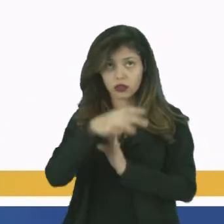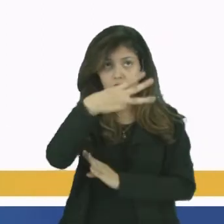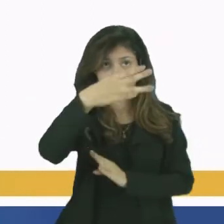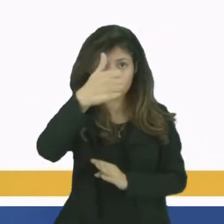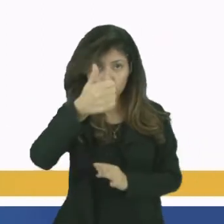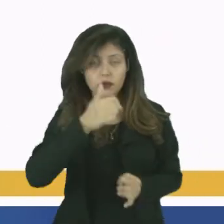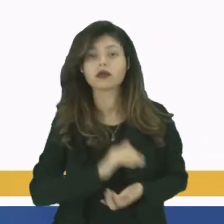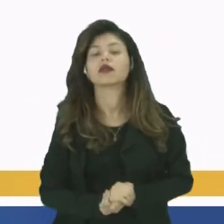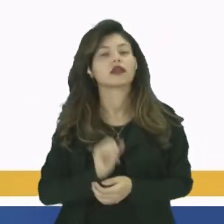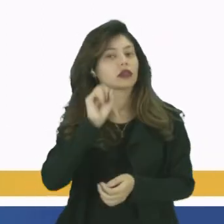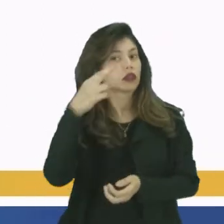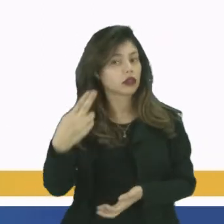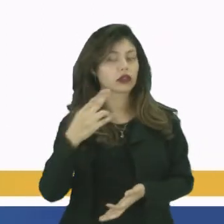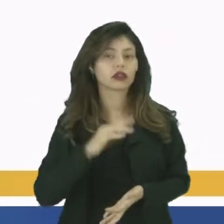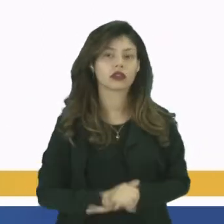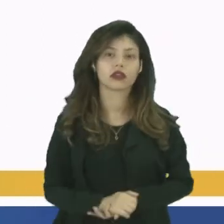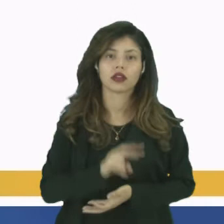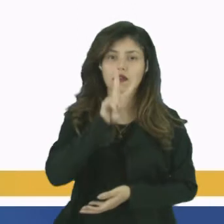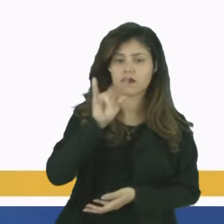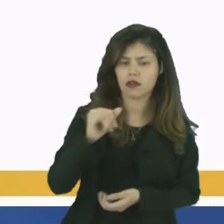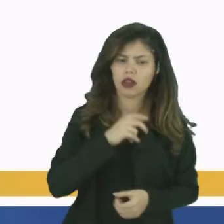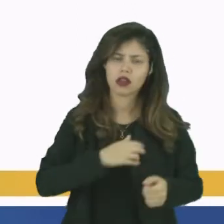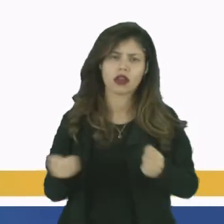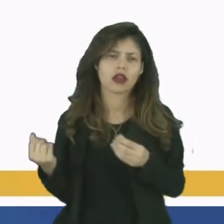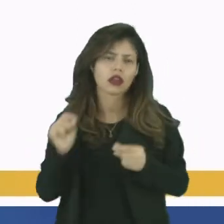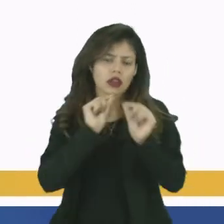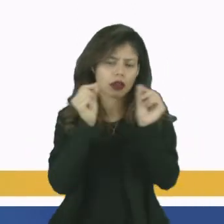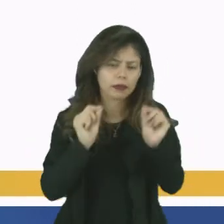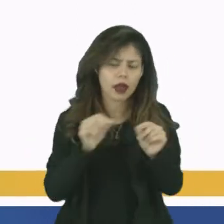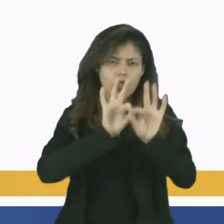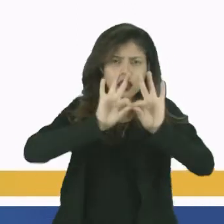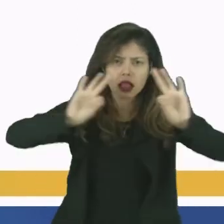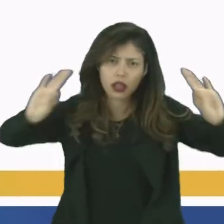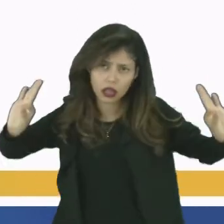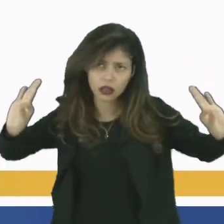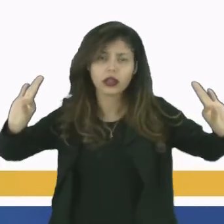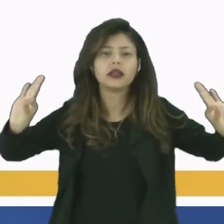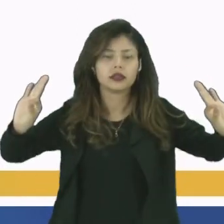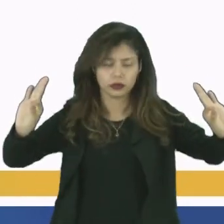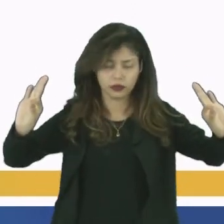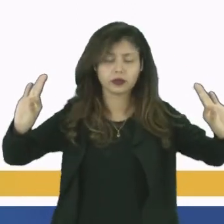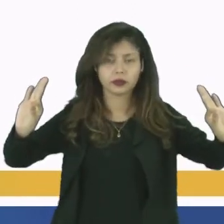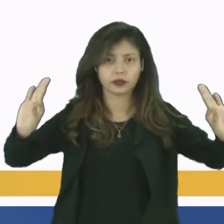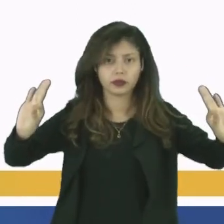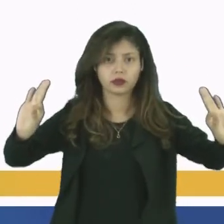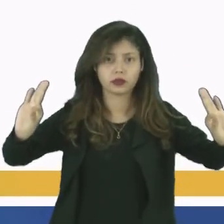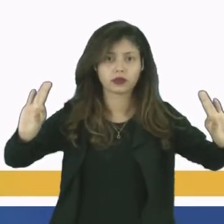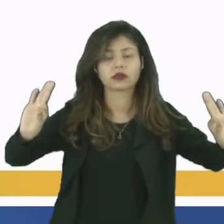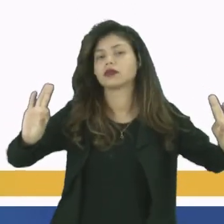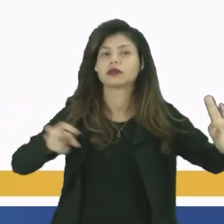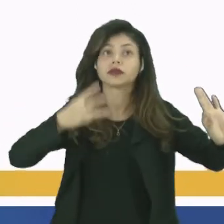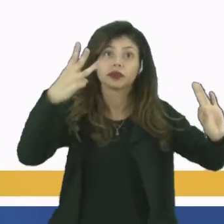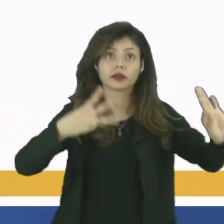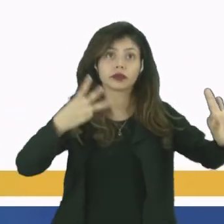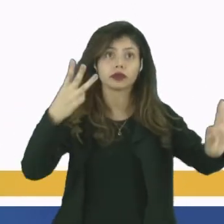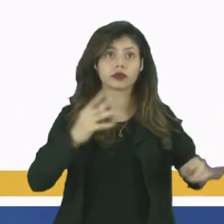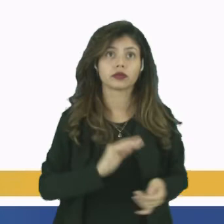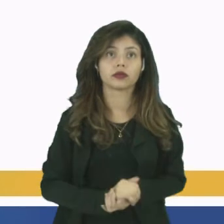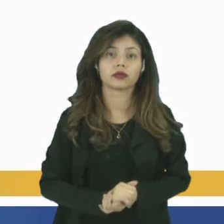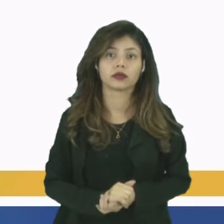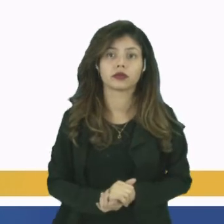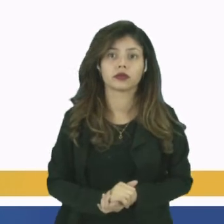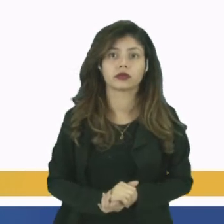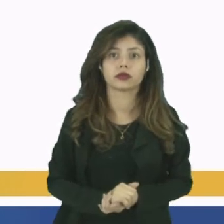31, ou seja, você vai tracejar a linha na linha 3 e